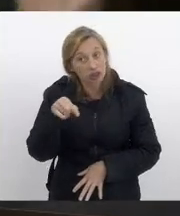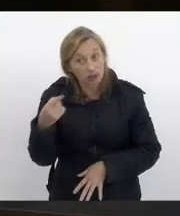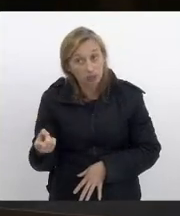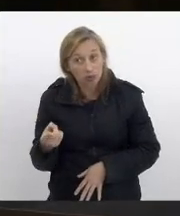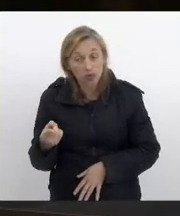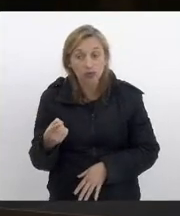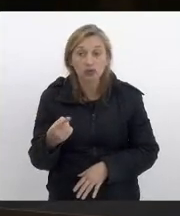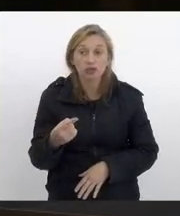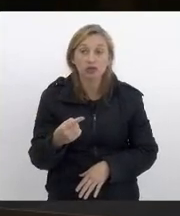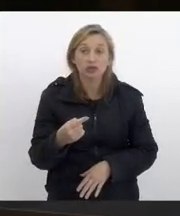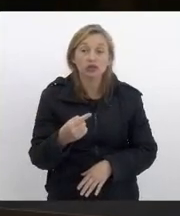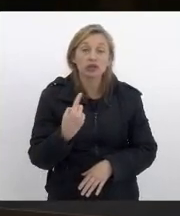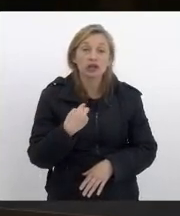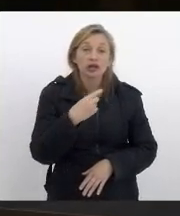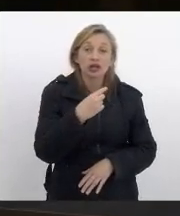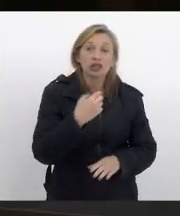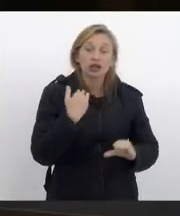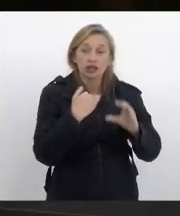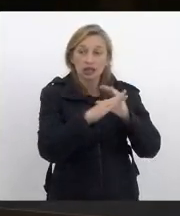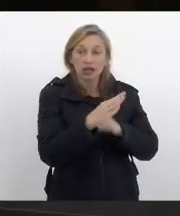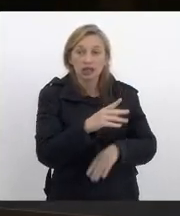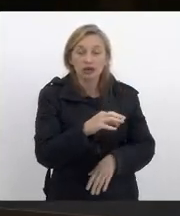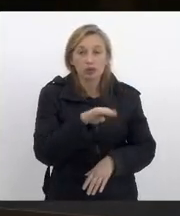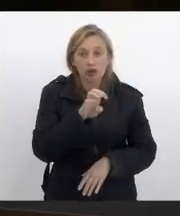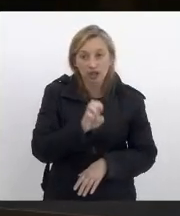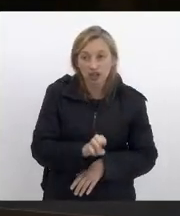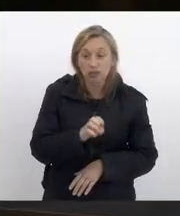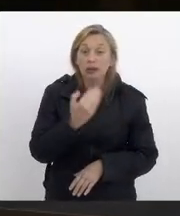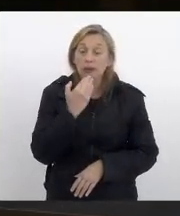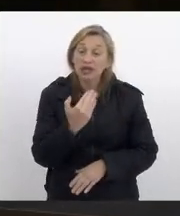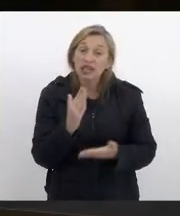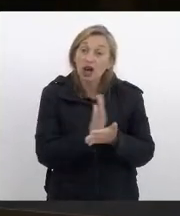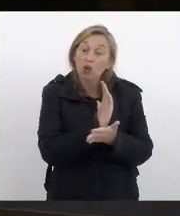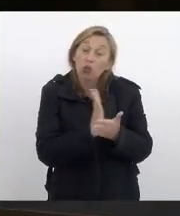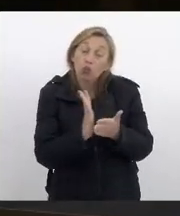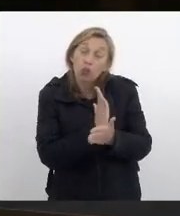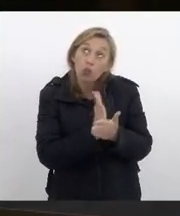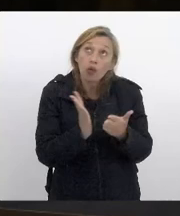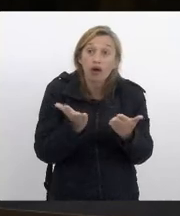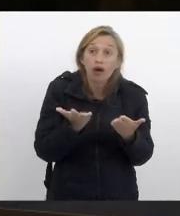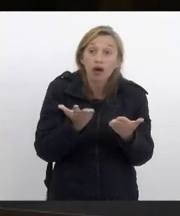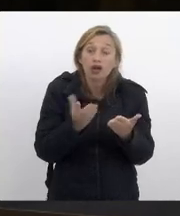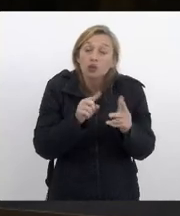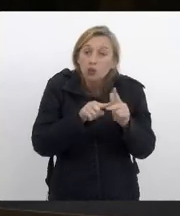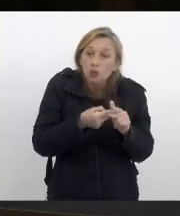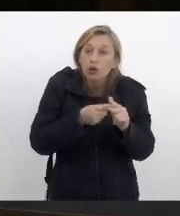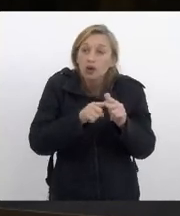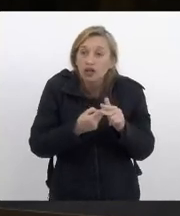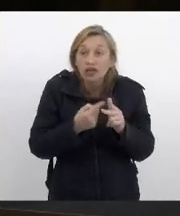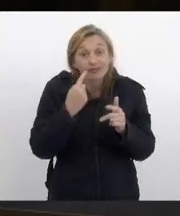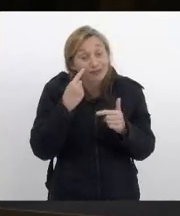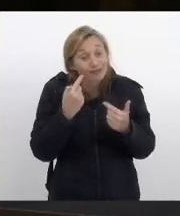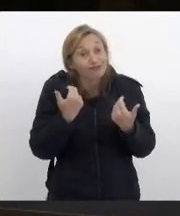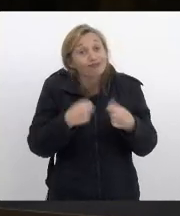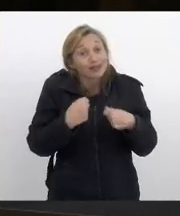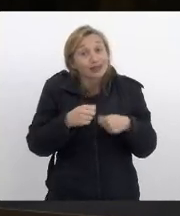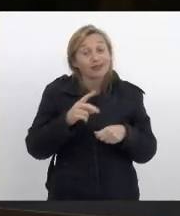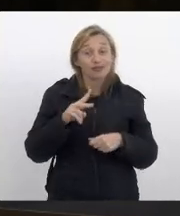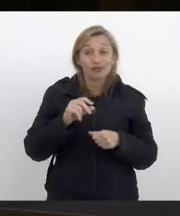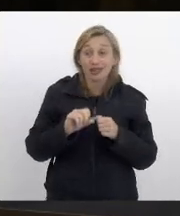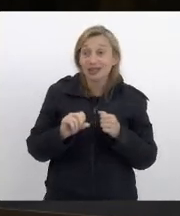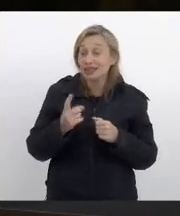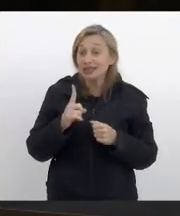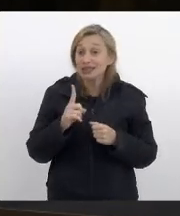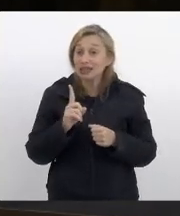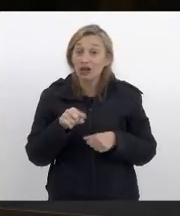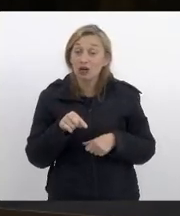ser submetido ao regime. Se ele pedir alguma ajuste, a gente vai ter que fazer, porque senão o